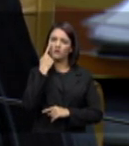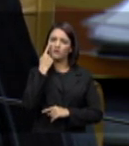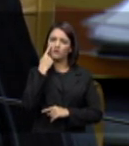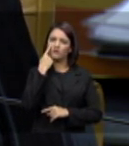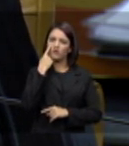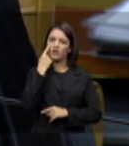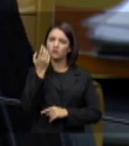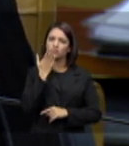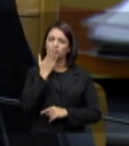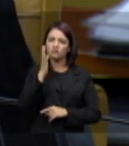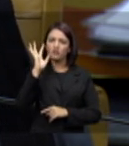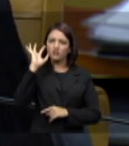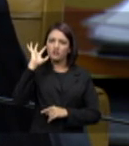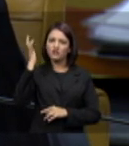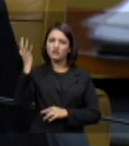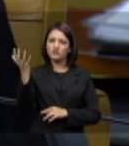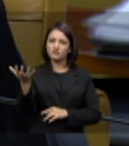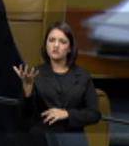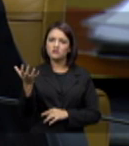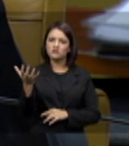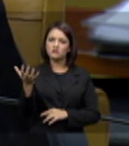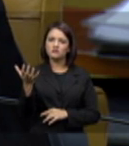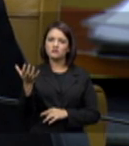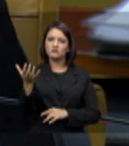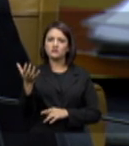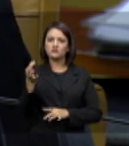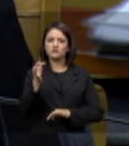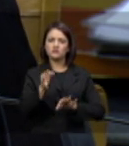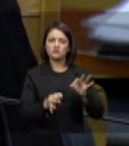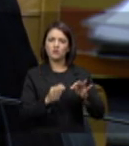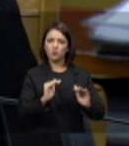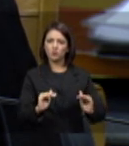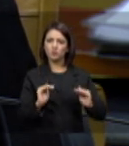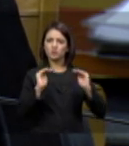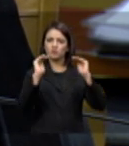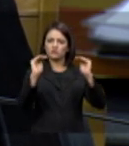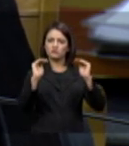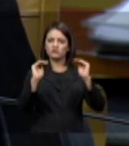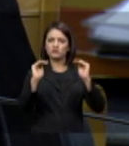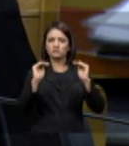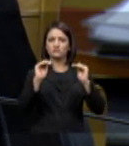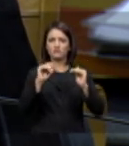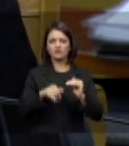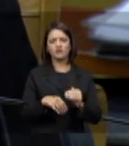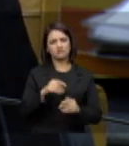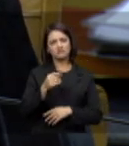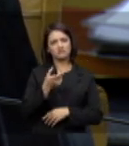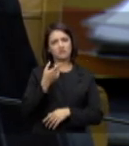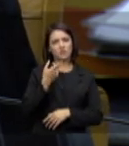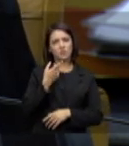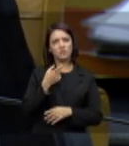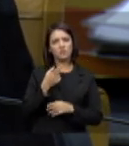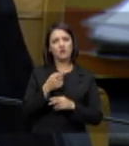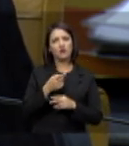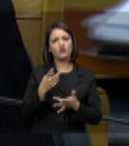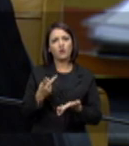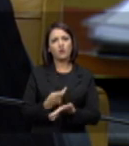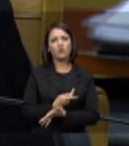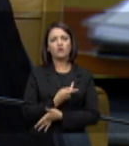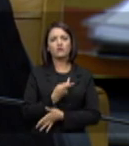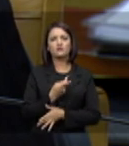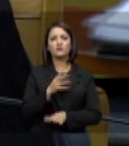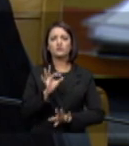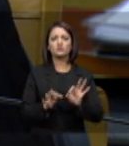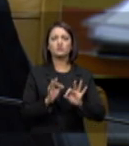de decisão das cortes constitucionais talvez chama muita atenção uma utilizada